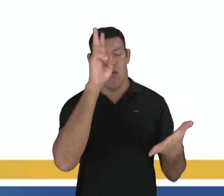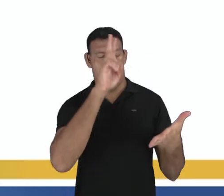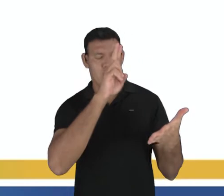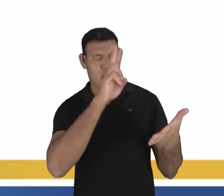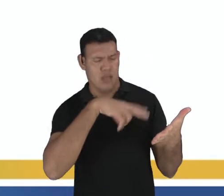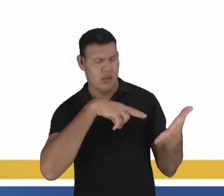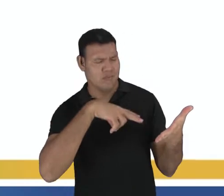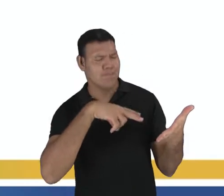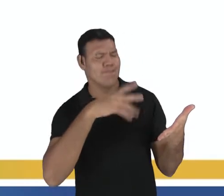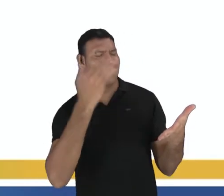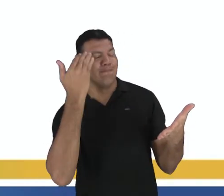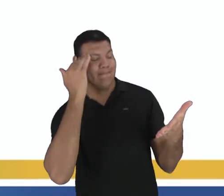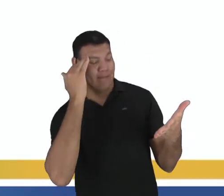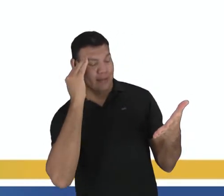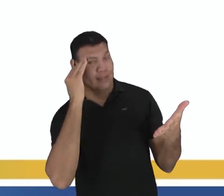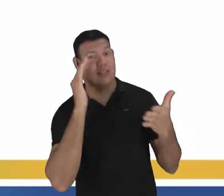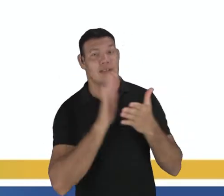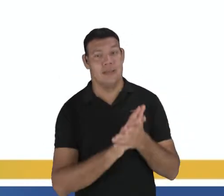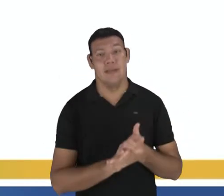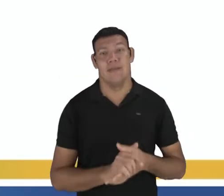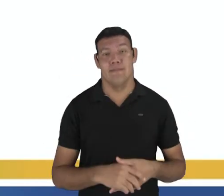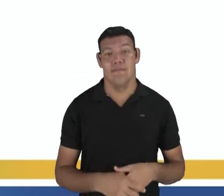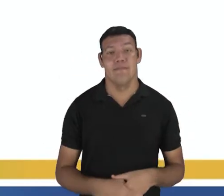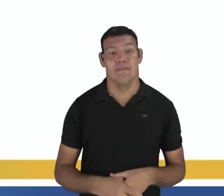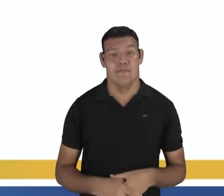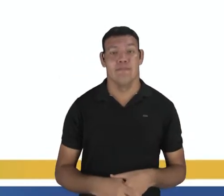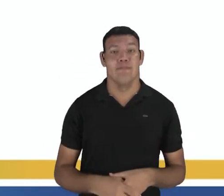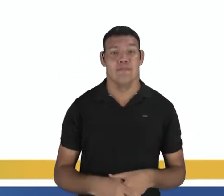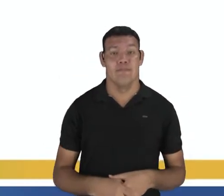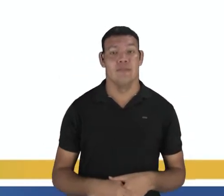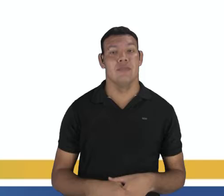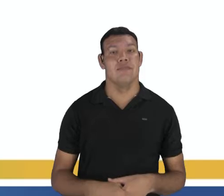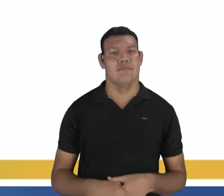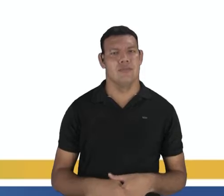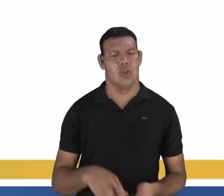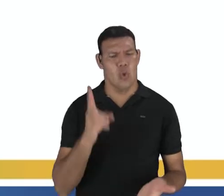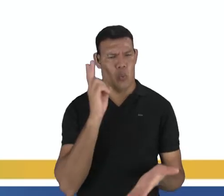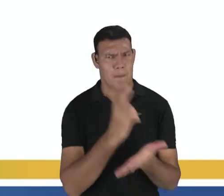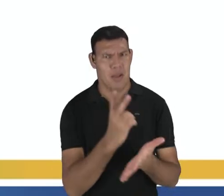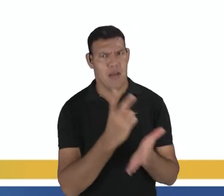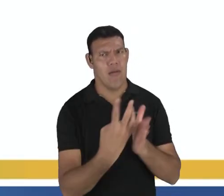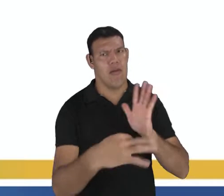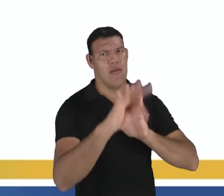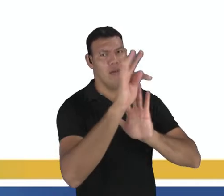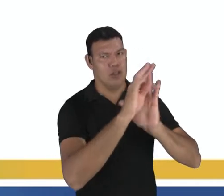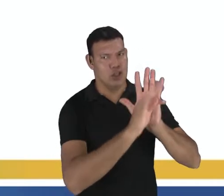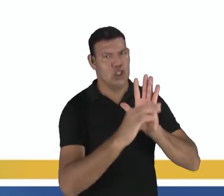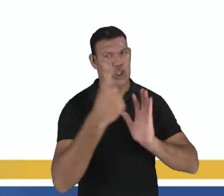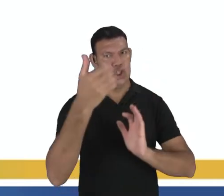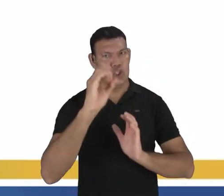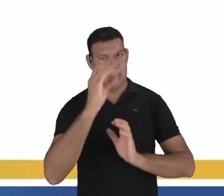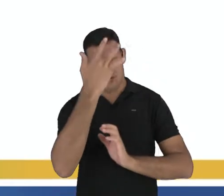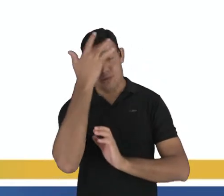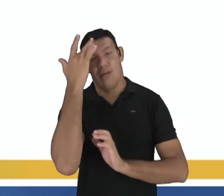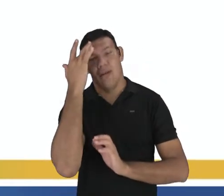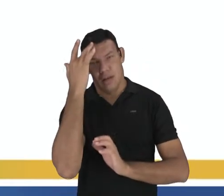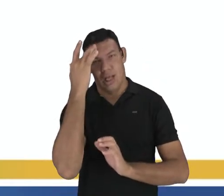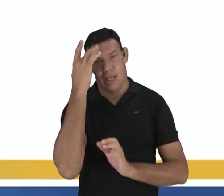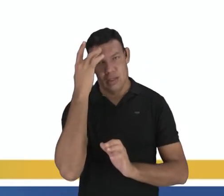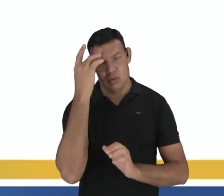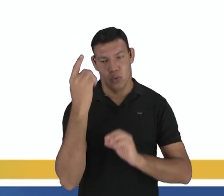leia e possa entender. 10 pessoas possam ler aquele mesmo texto e possam ter uma